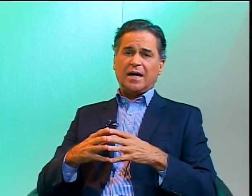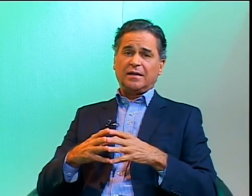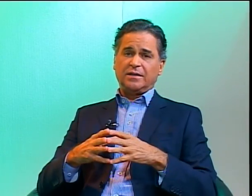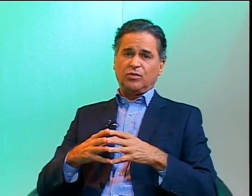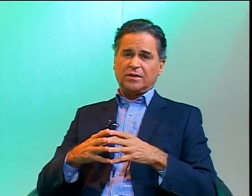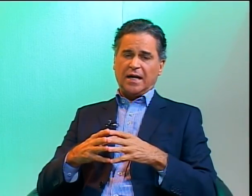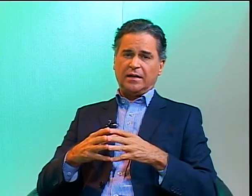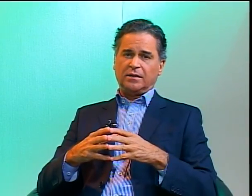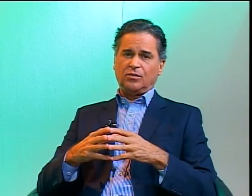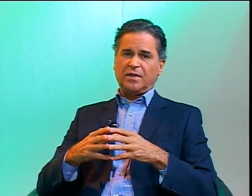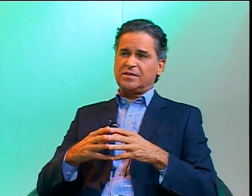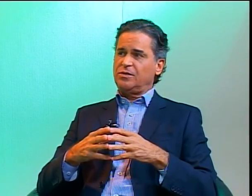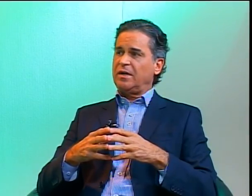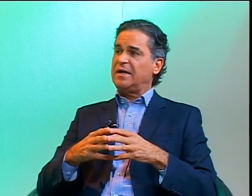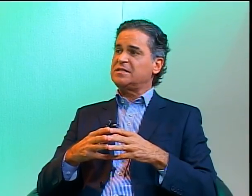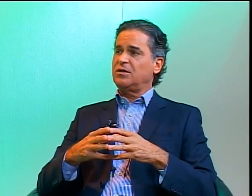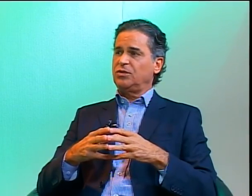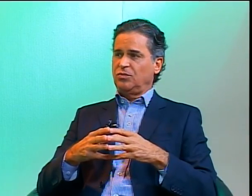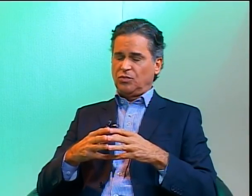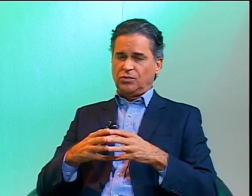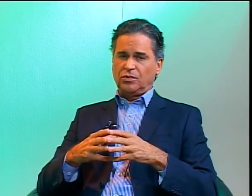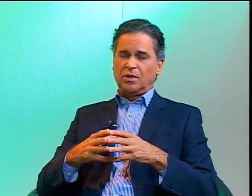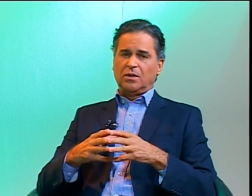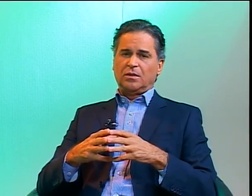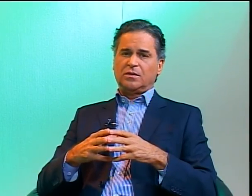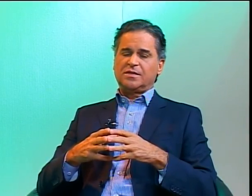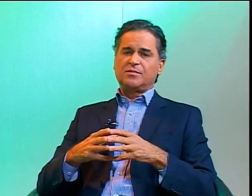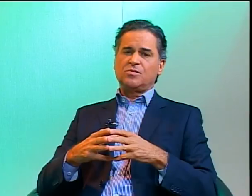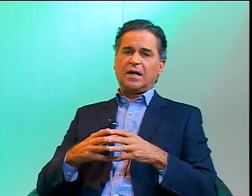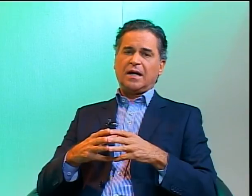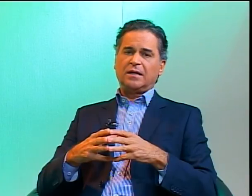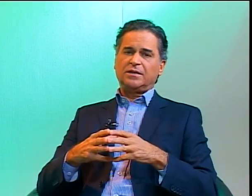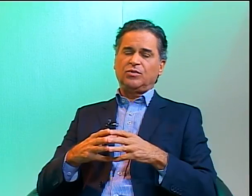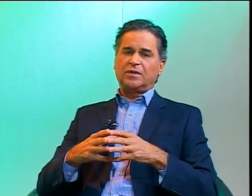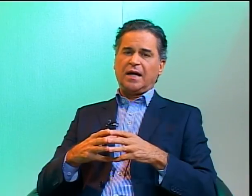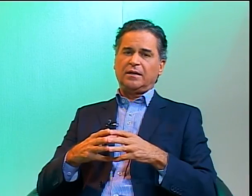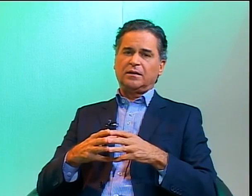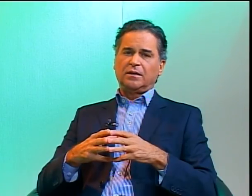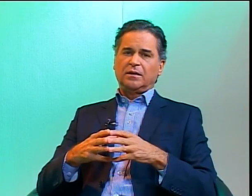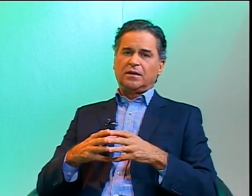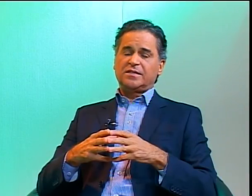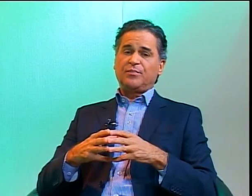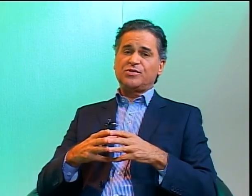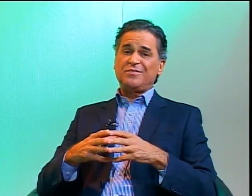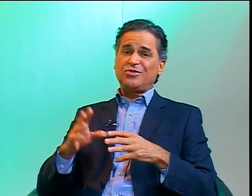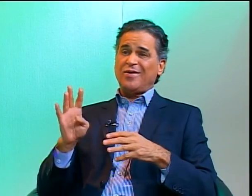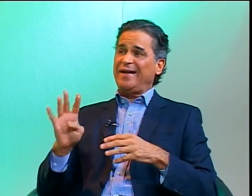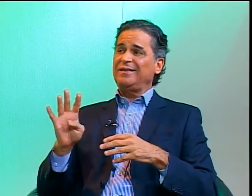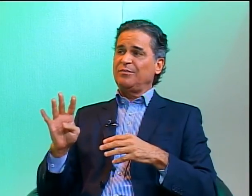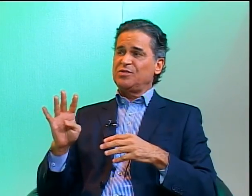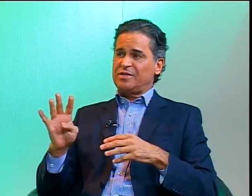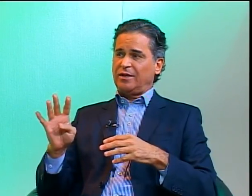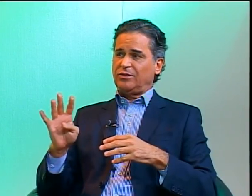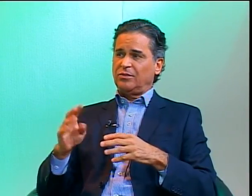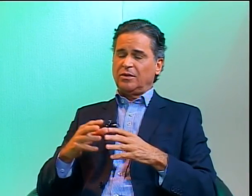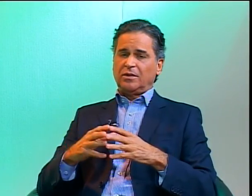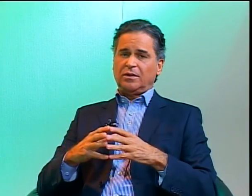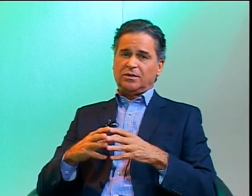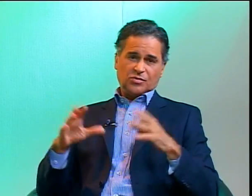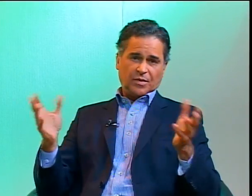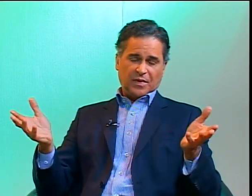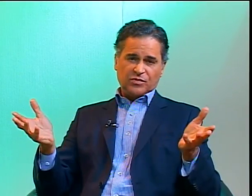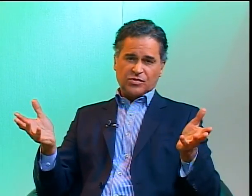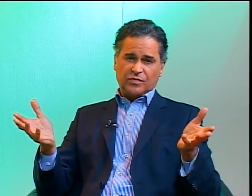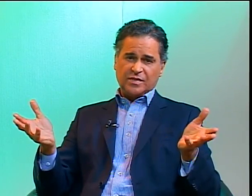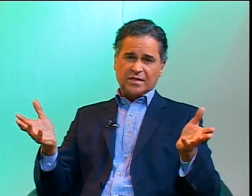porque a carga tributária no Brasil é a mais alta do mundo. Nós temos uma carga tributária que se aproxima de 40%.